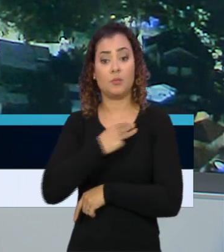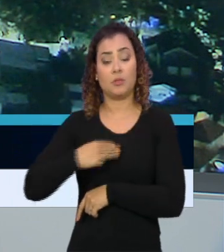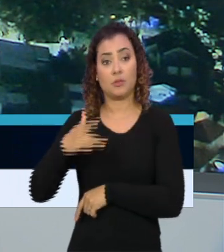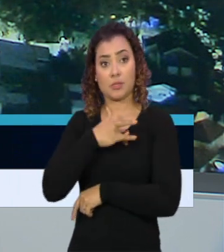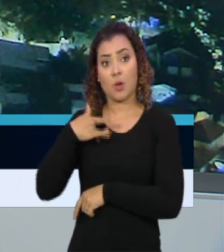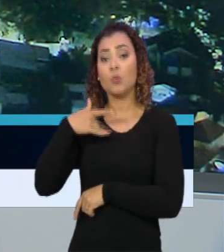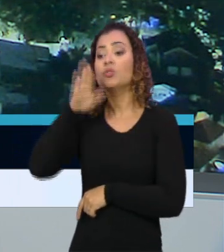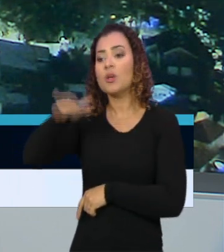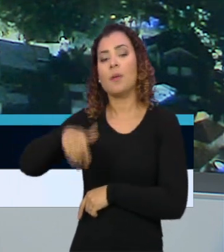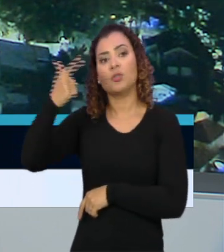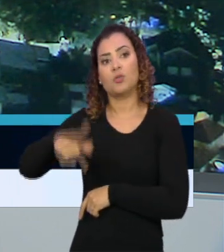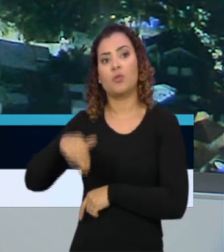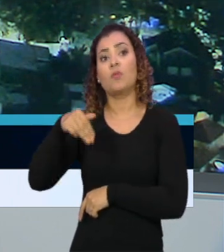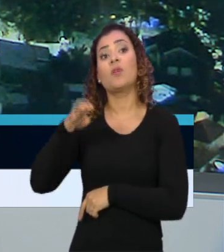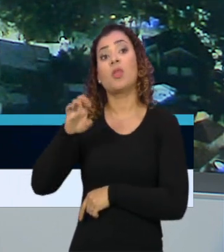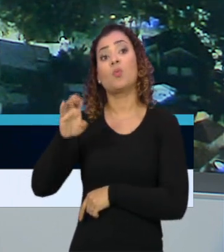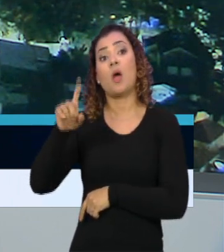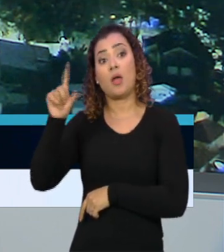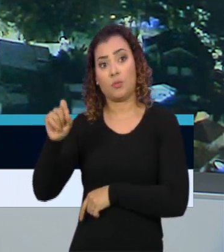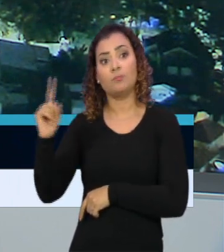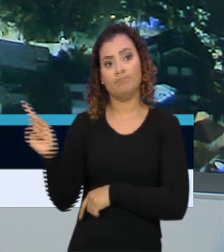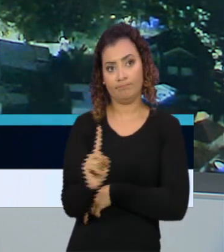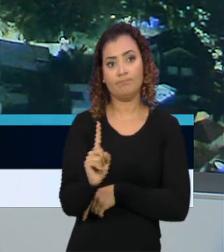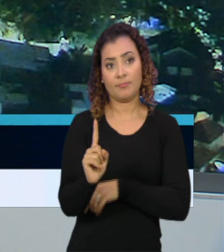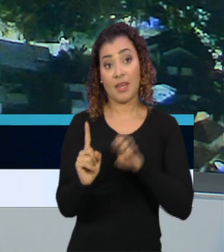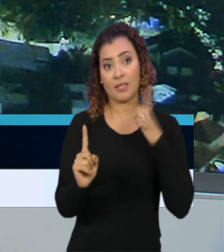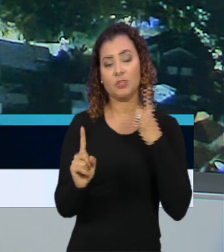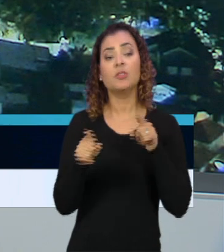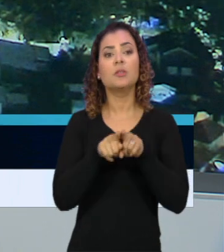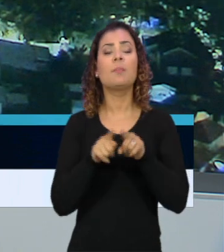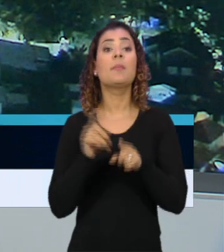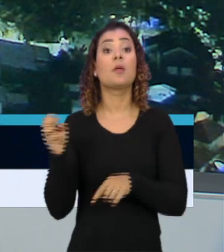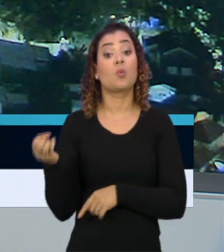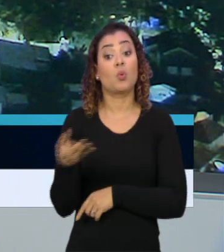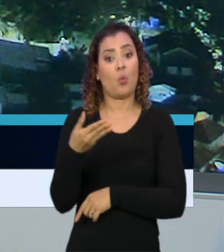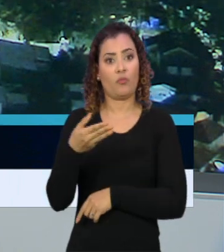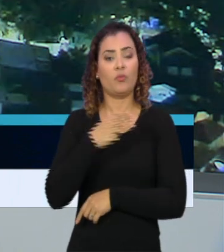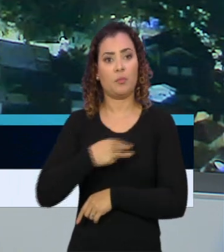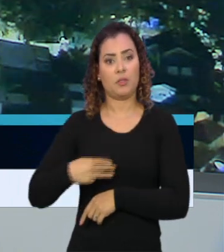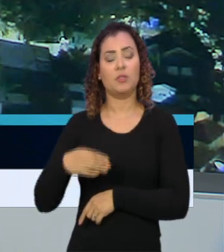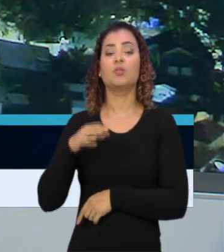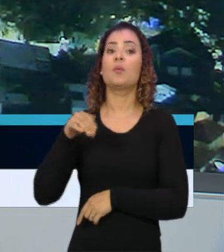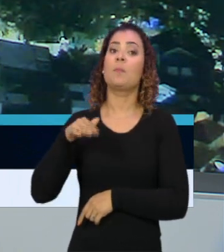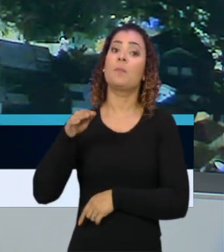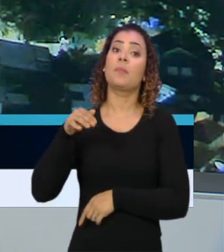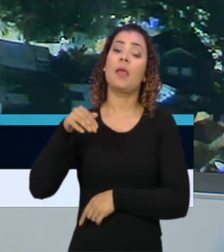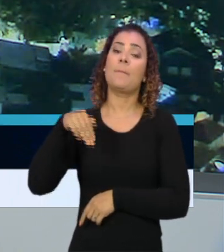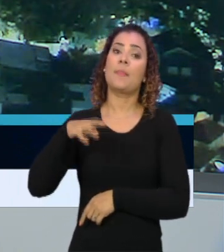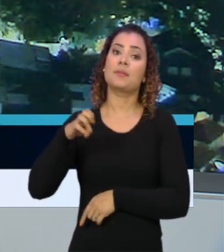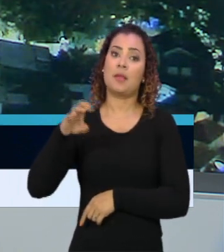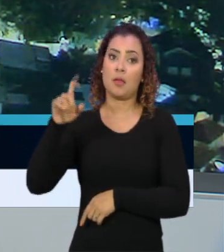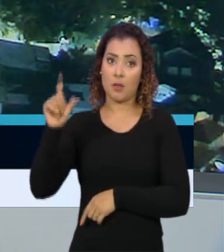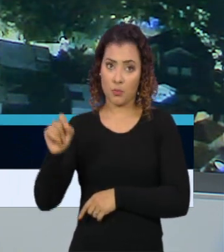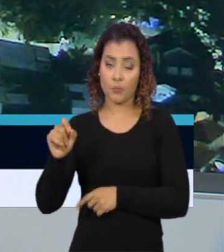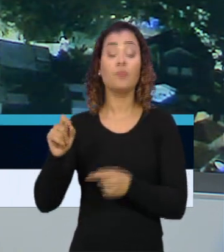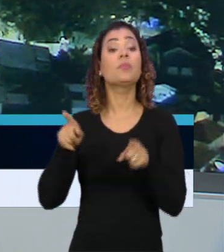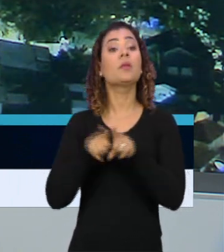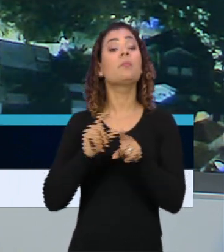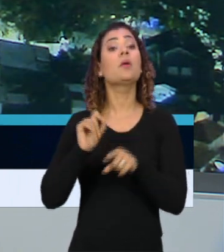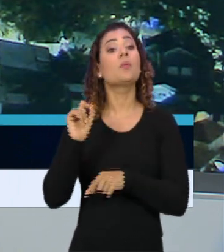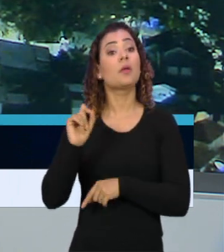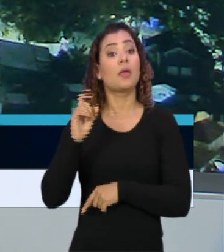ex-ministro da Saúde Eduardo passuello e do atual ministro Marcelo Queiroga na quinta-feira é a vez do Presidente do Instituto Butantan